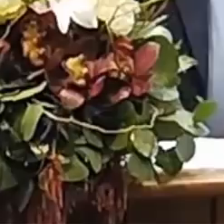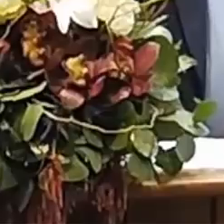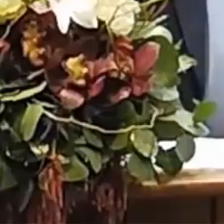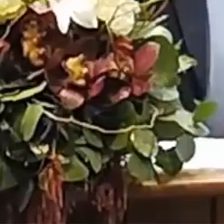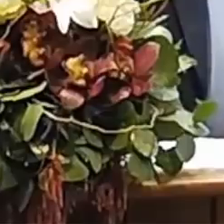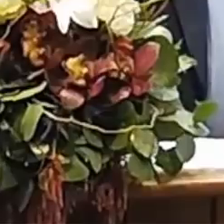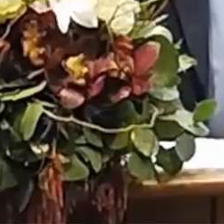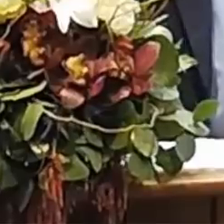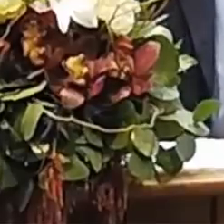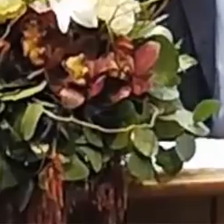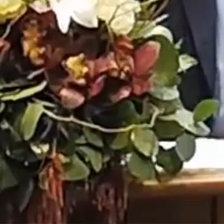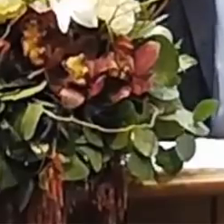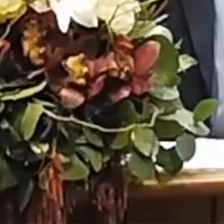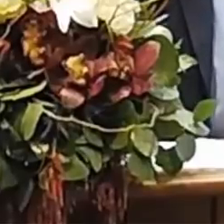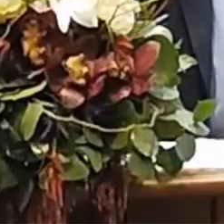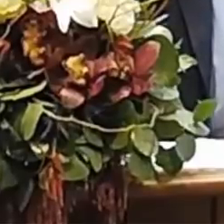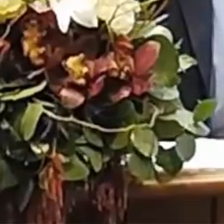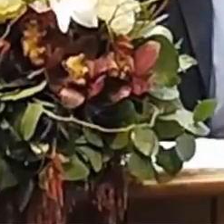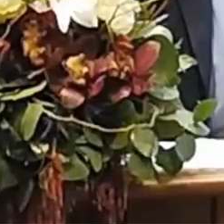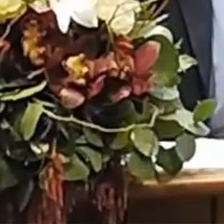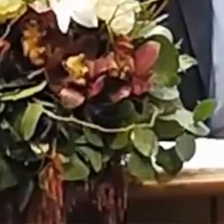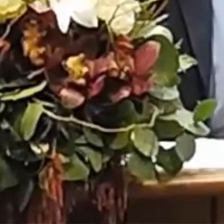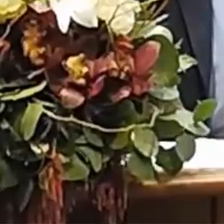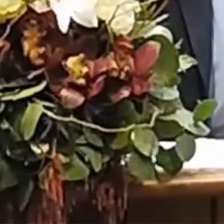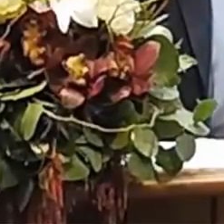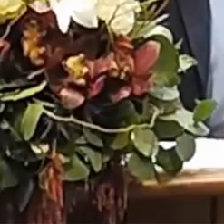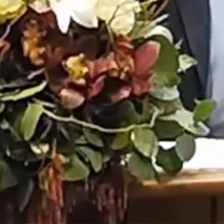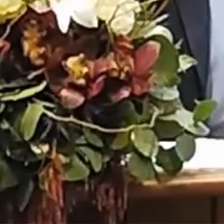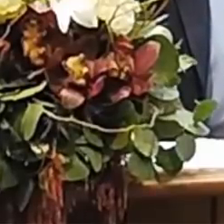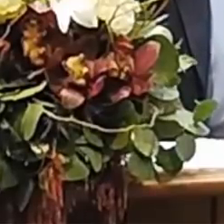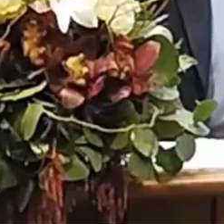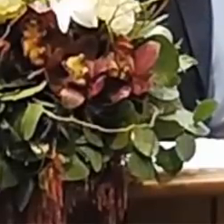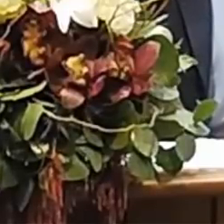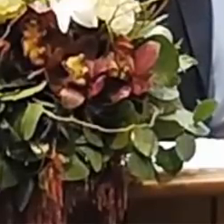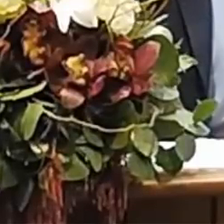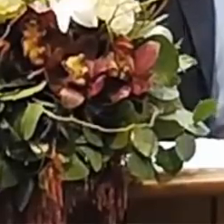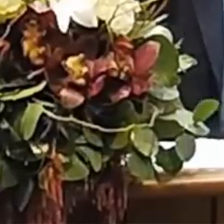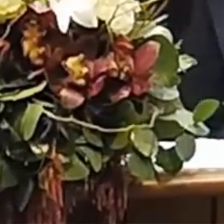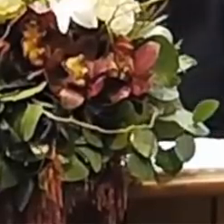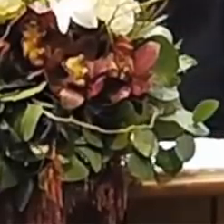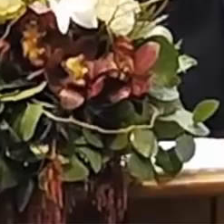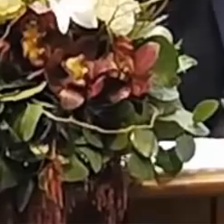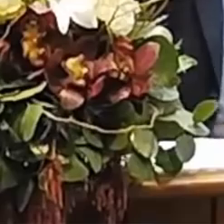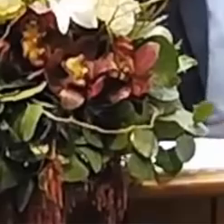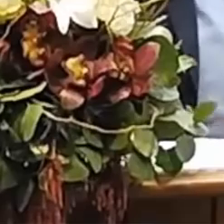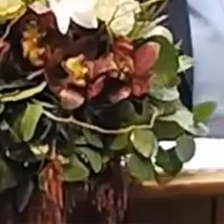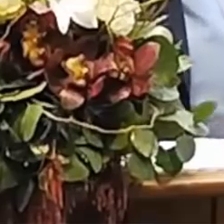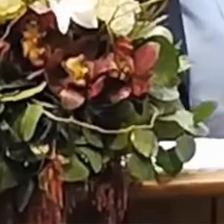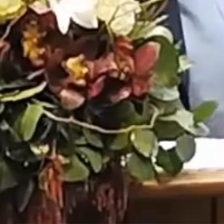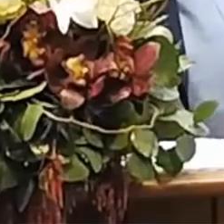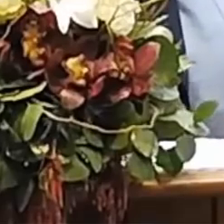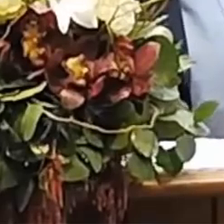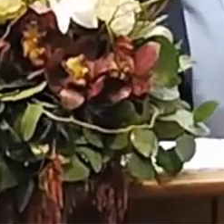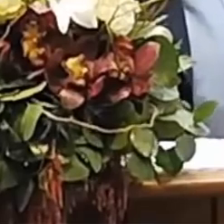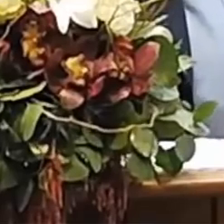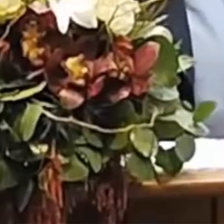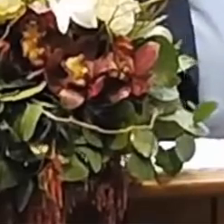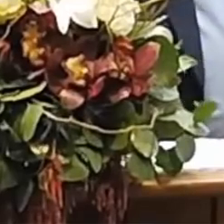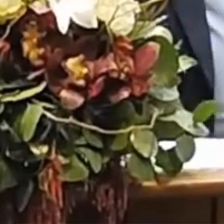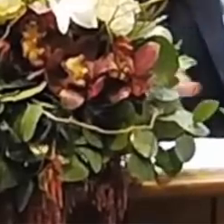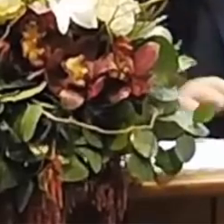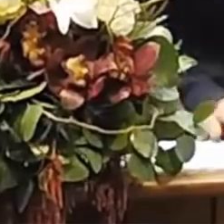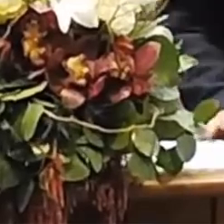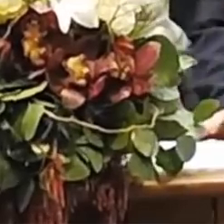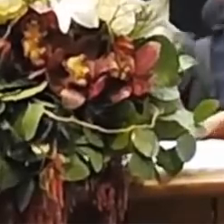please stand. Amém? Vamos nos colocar de joelhos. Let us kneel, please.